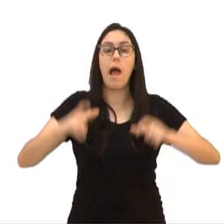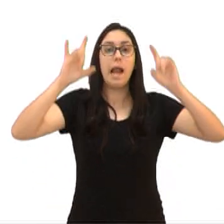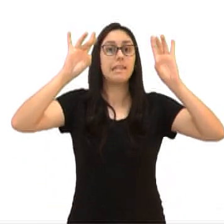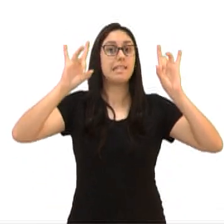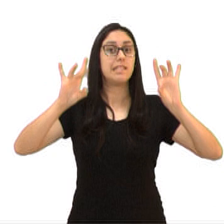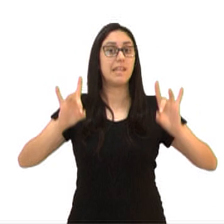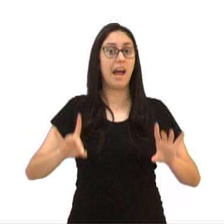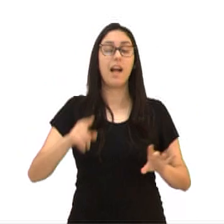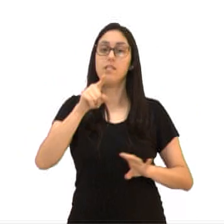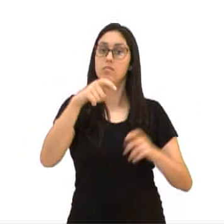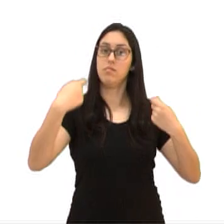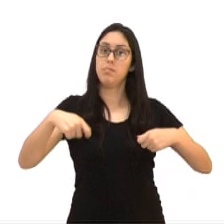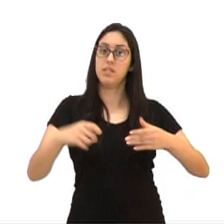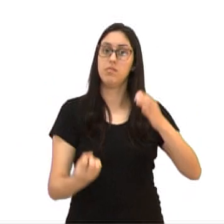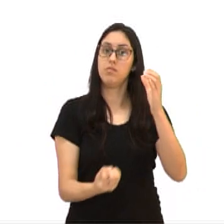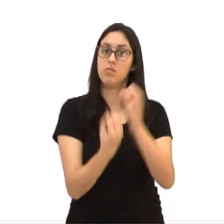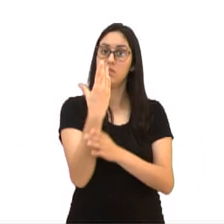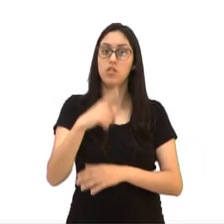sua região.